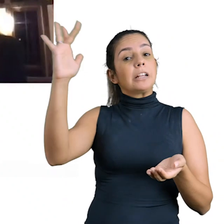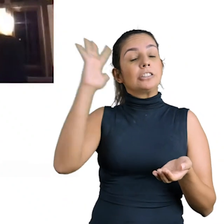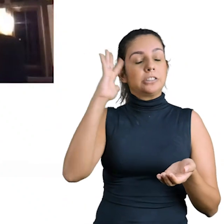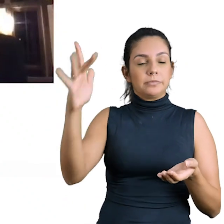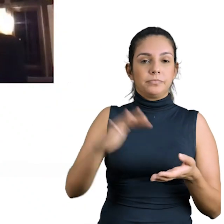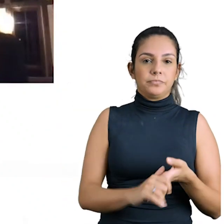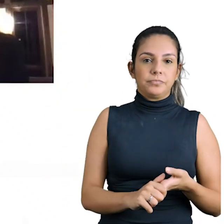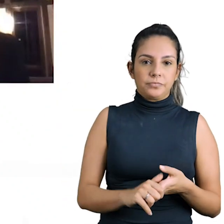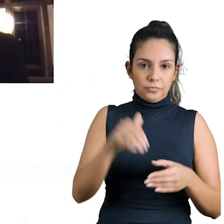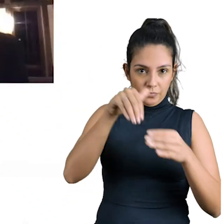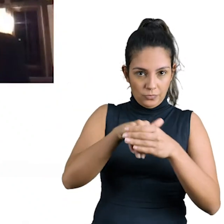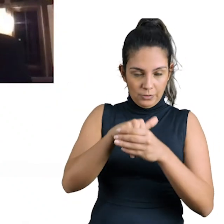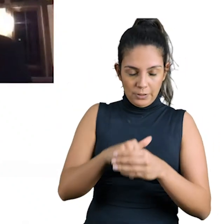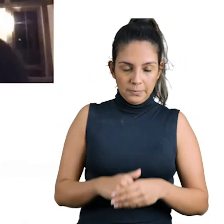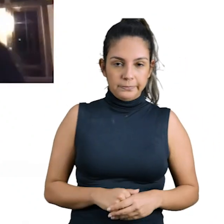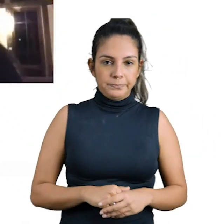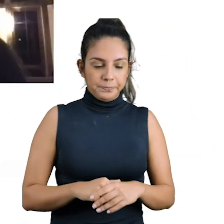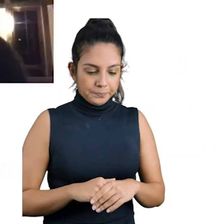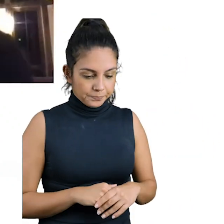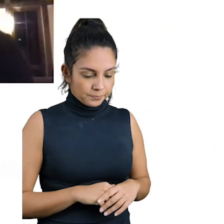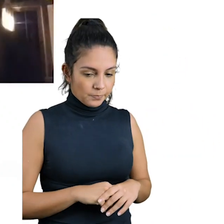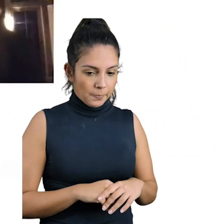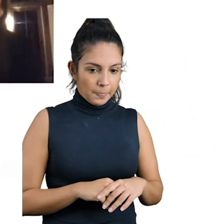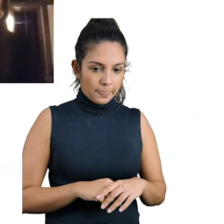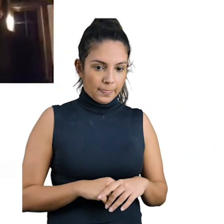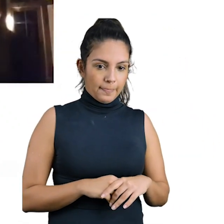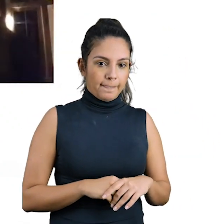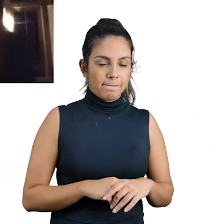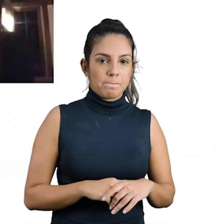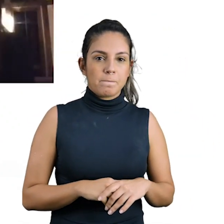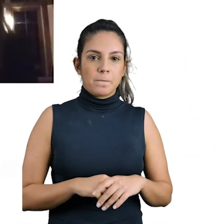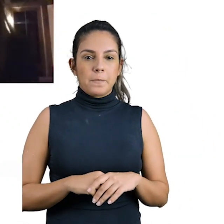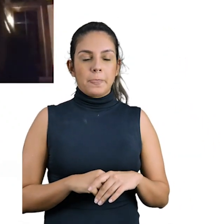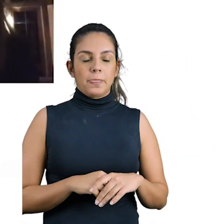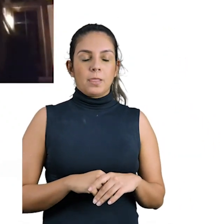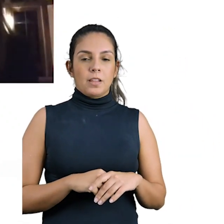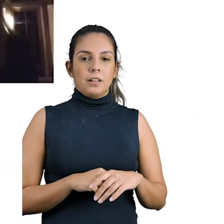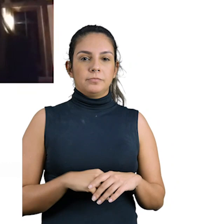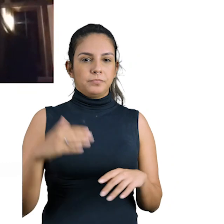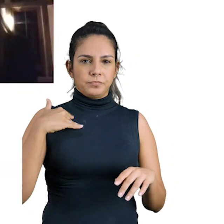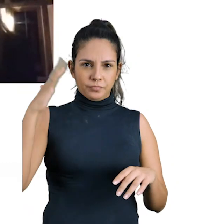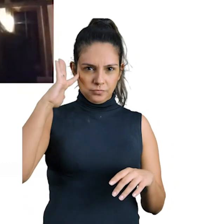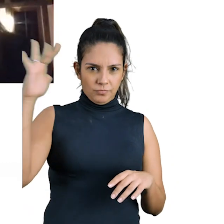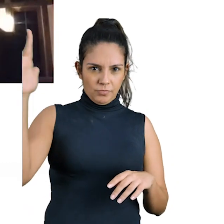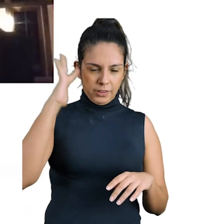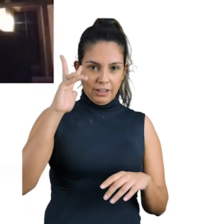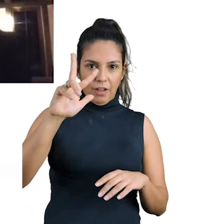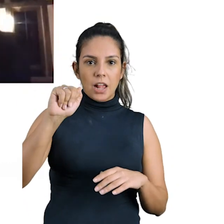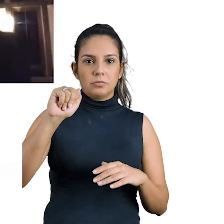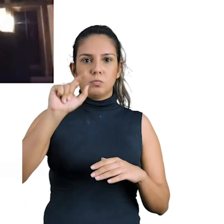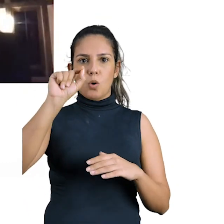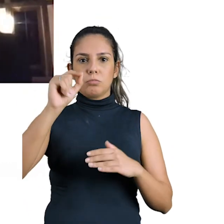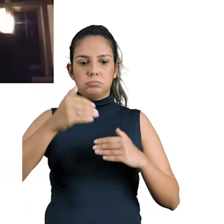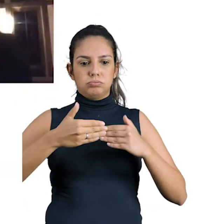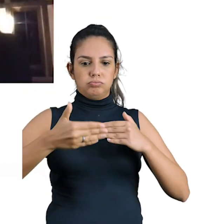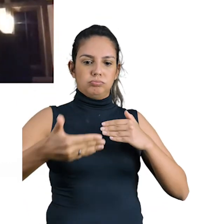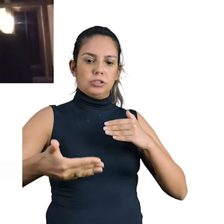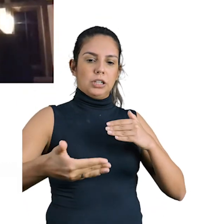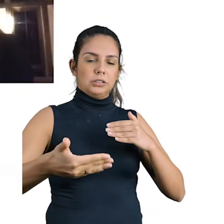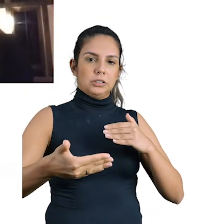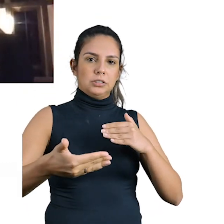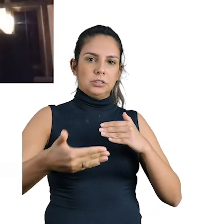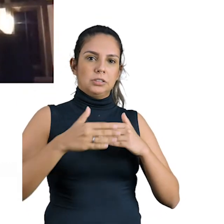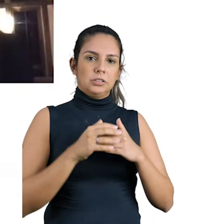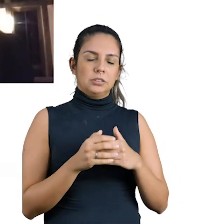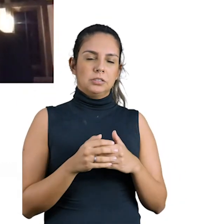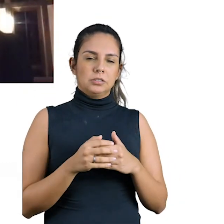imaginando para as eleições, Lília? Olha... Eu imagino que elas serão adiadas, né? Vamos